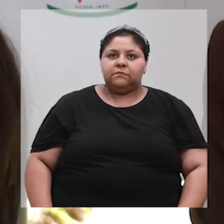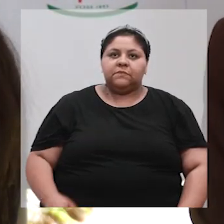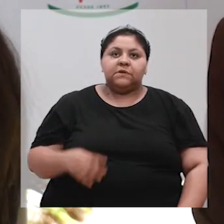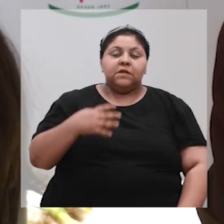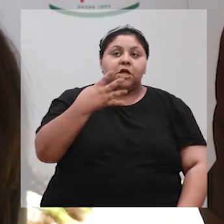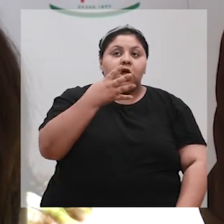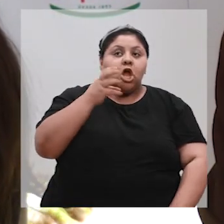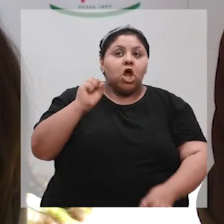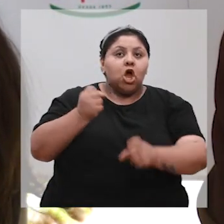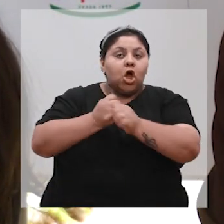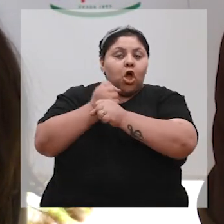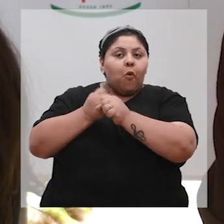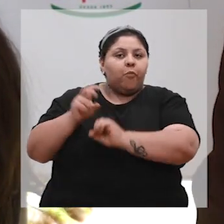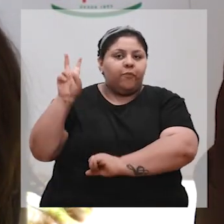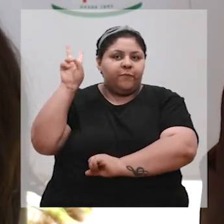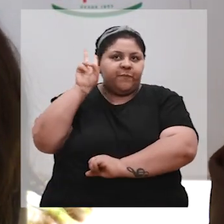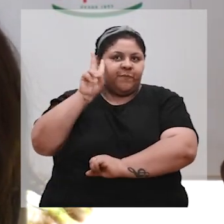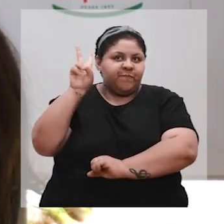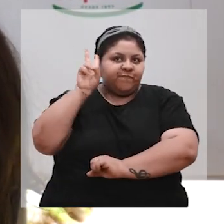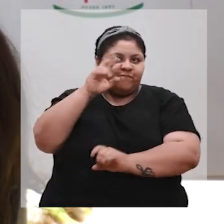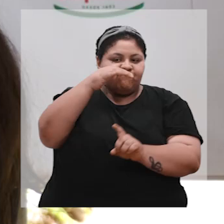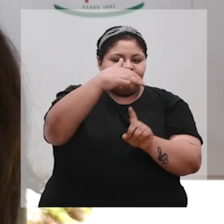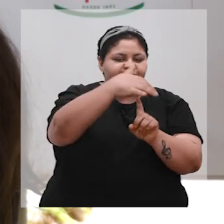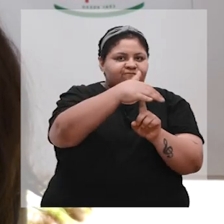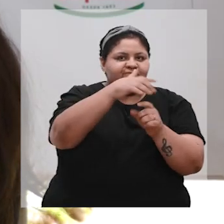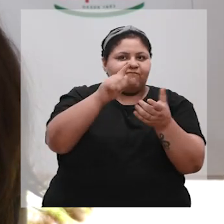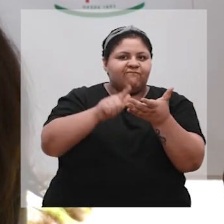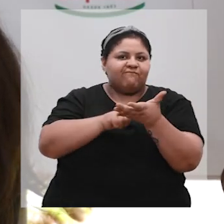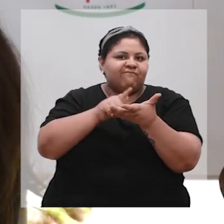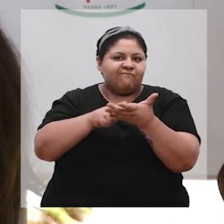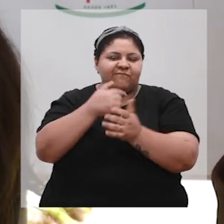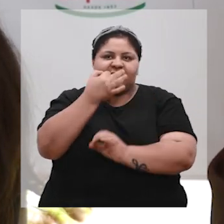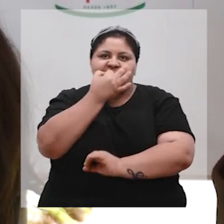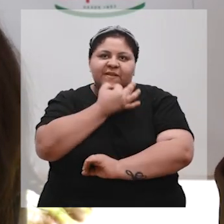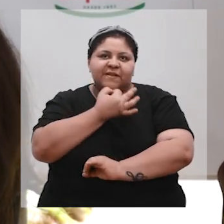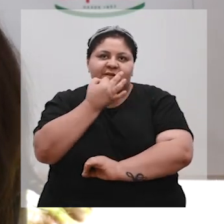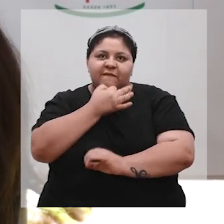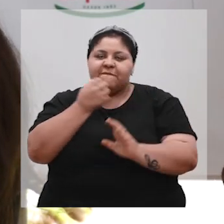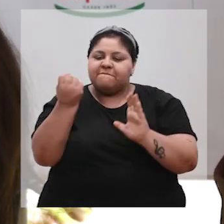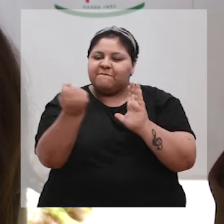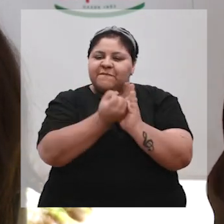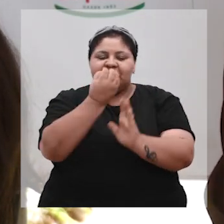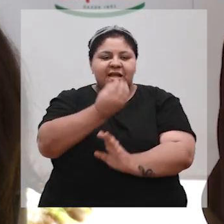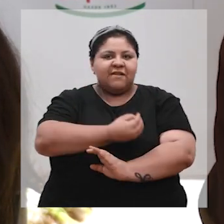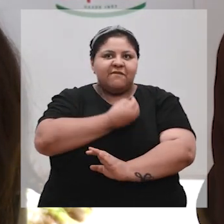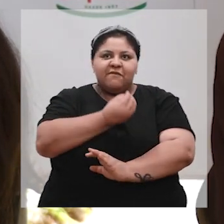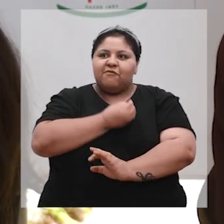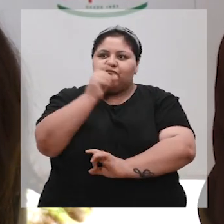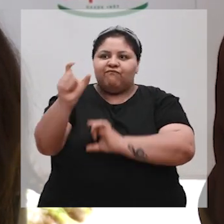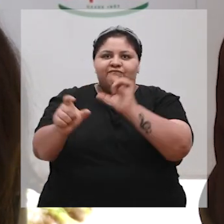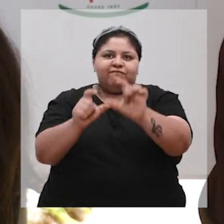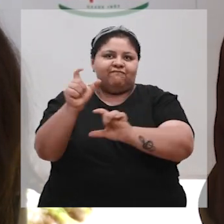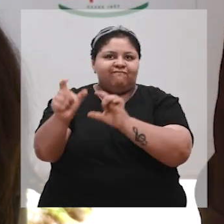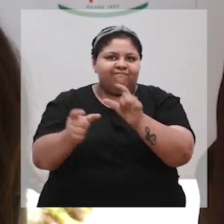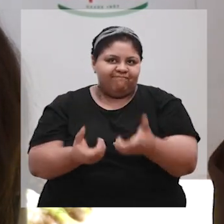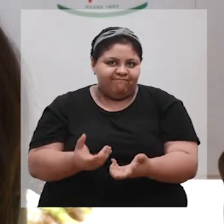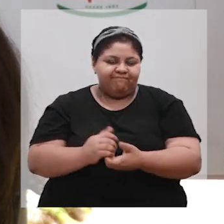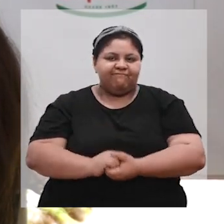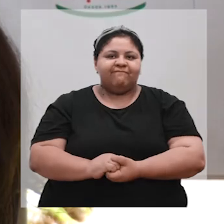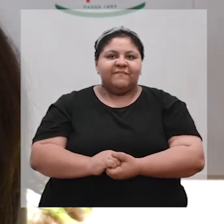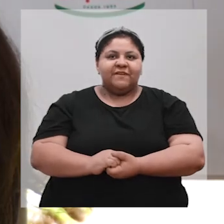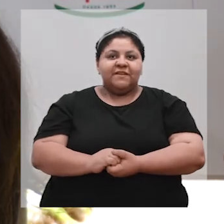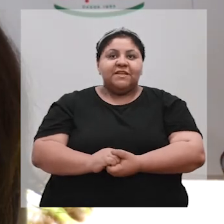4 décadas de história. A Feira do Livro de Caxias do Sul marca a vida de muitas pessoas. E